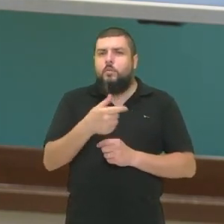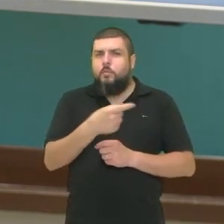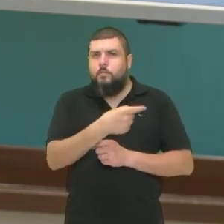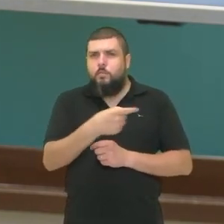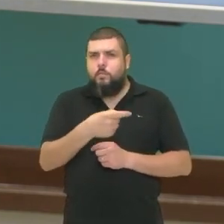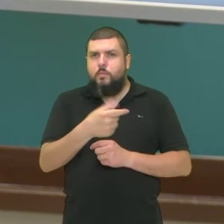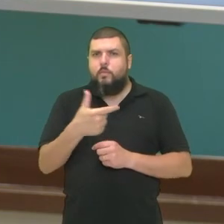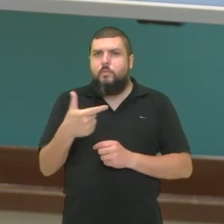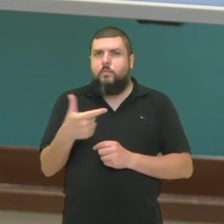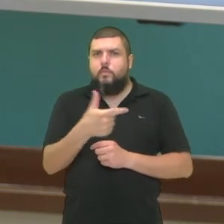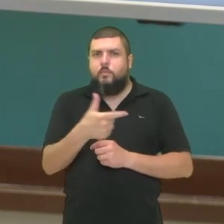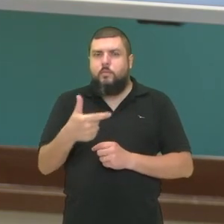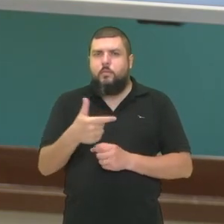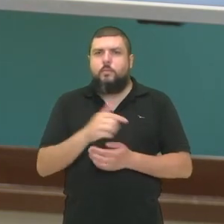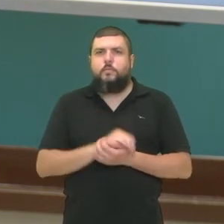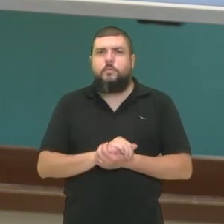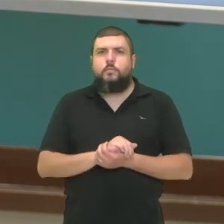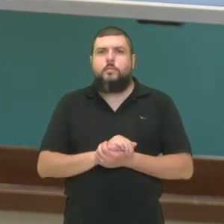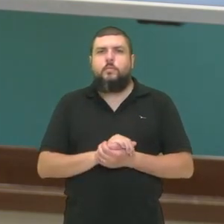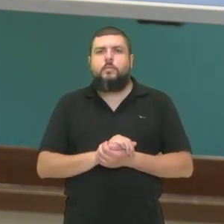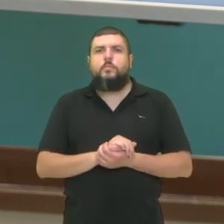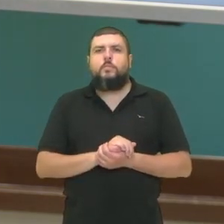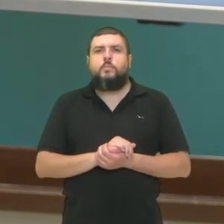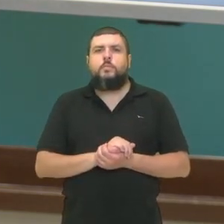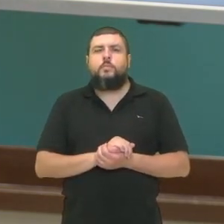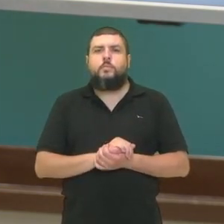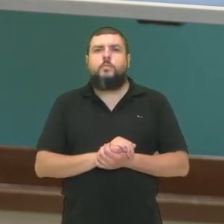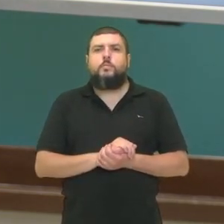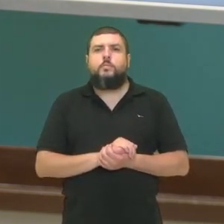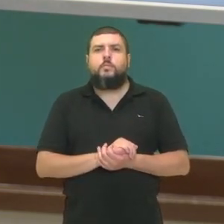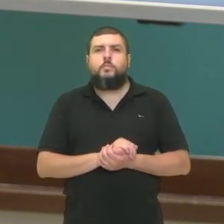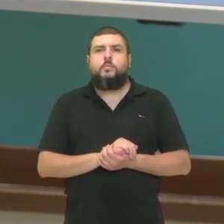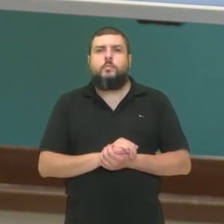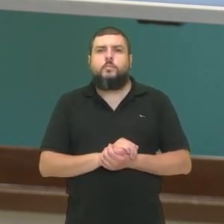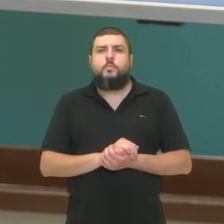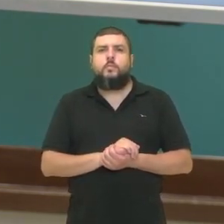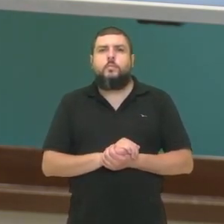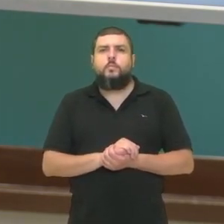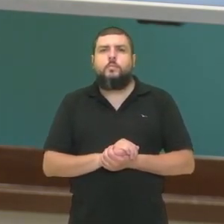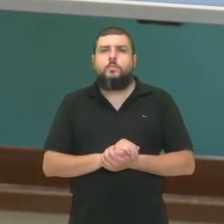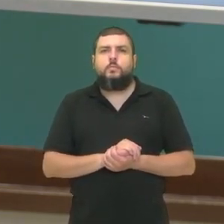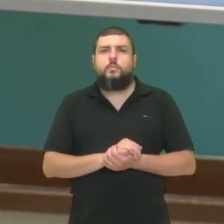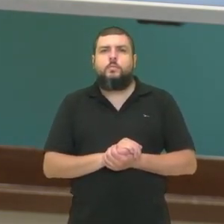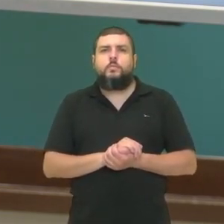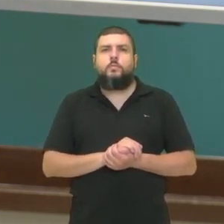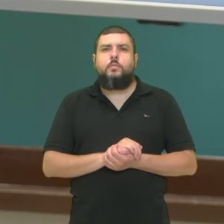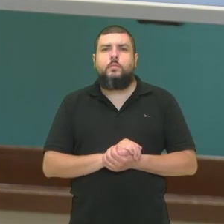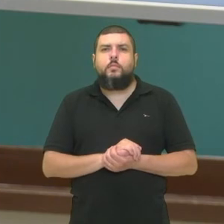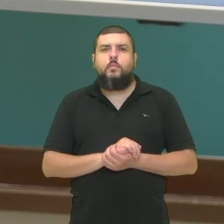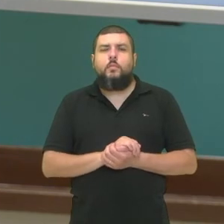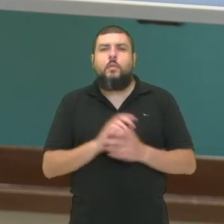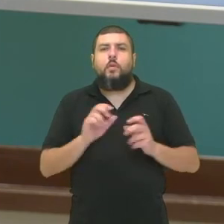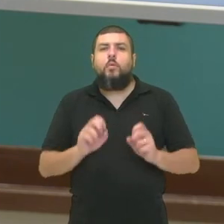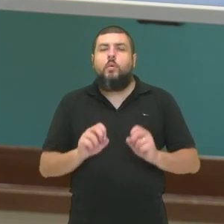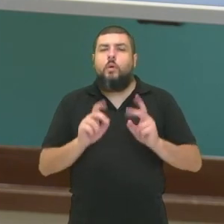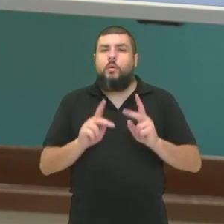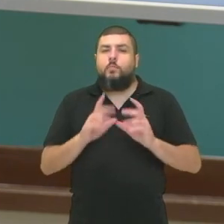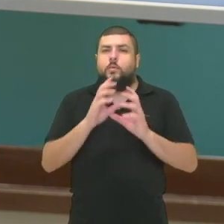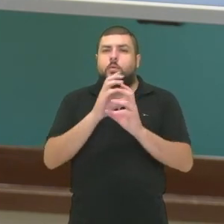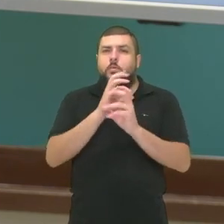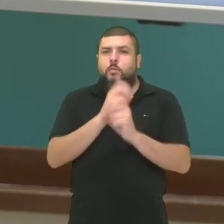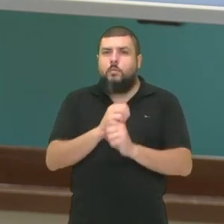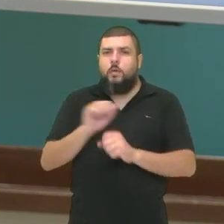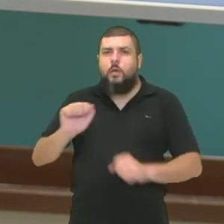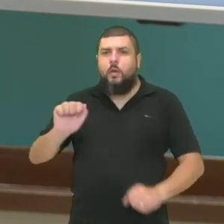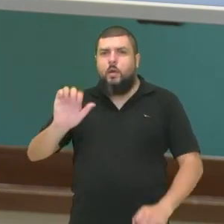a regra de Sarros, ou Sarri, como vocês preferirem. Daí, para a gente poder calcular qual é o valor